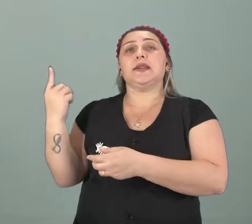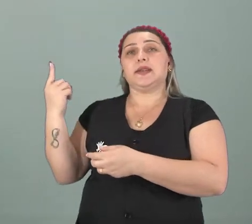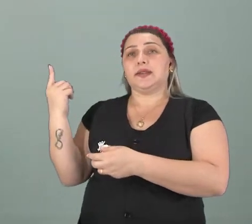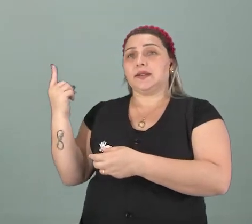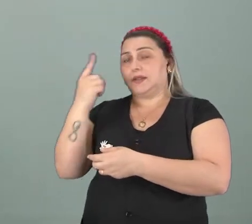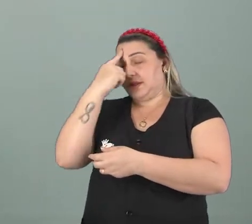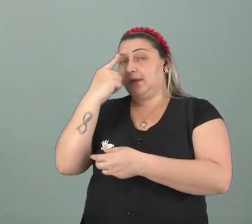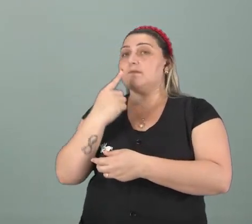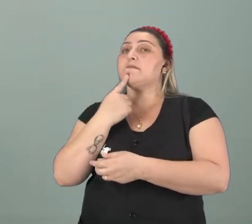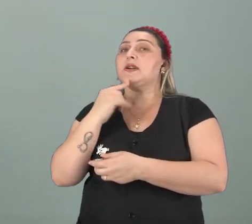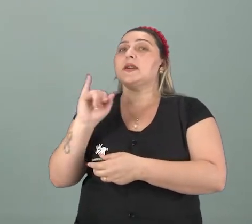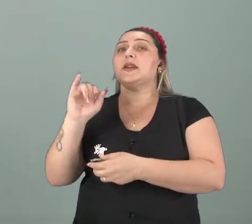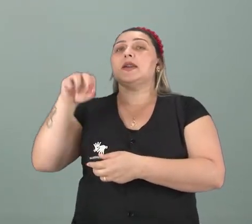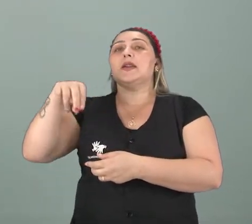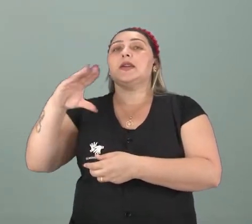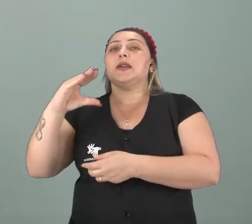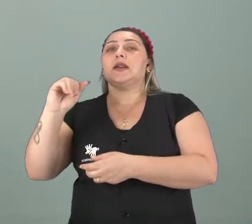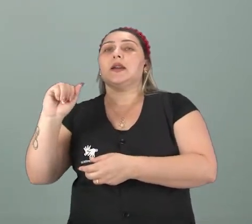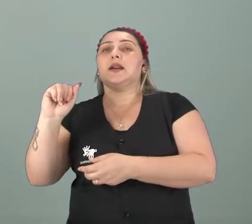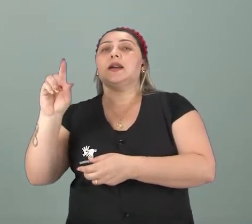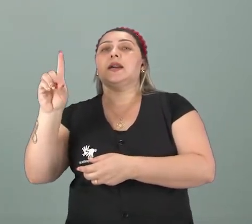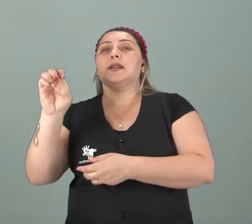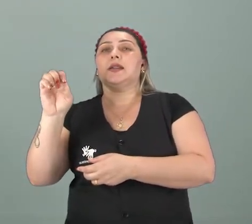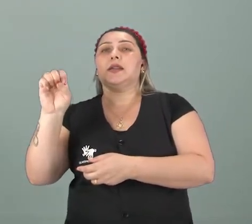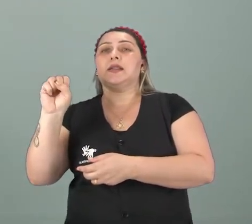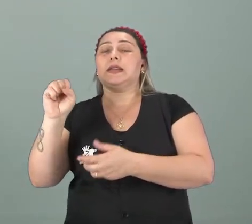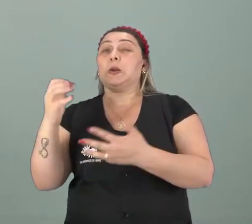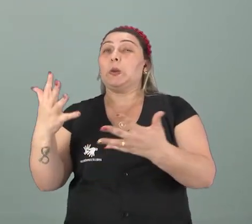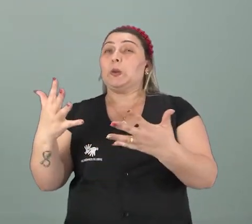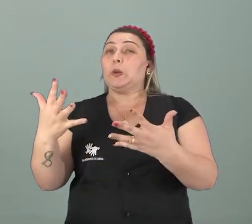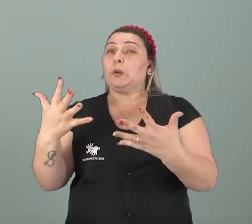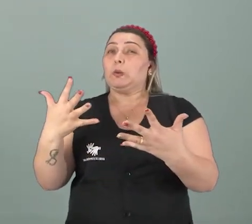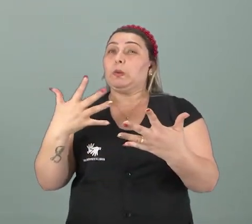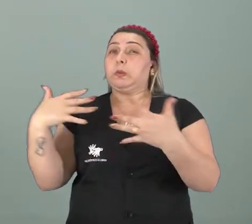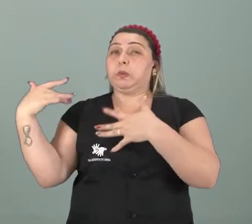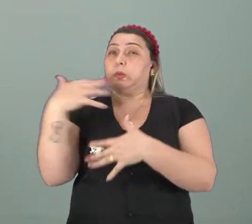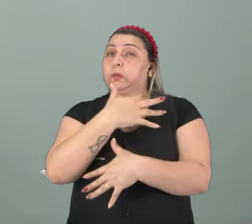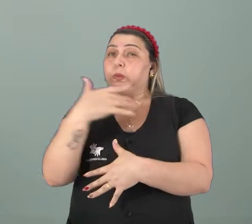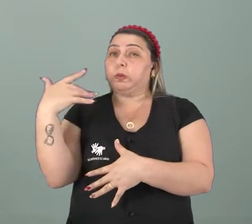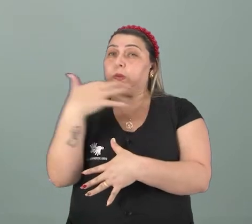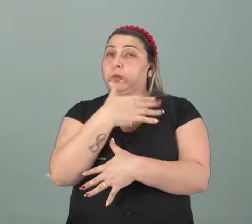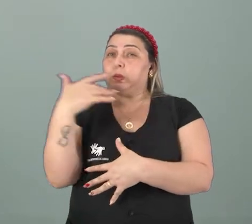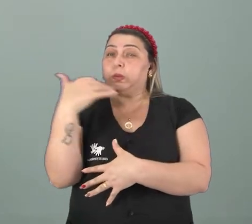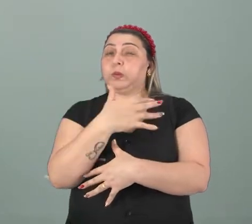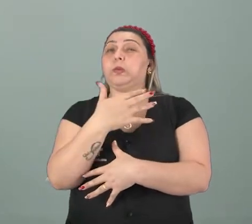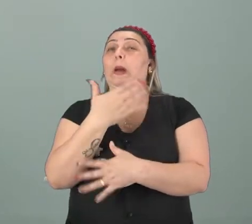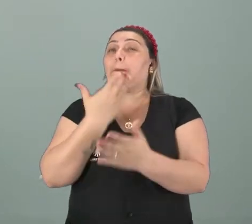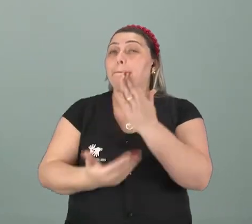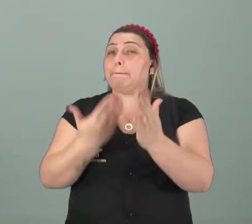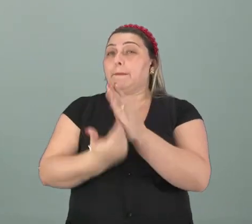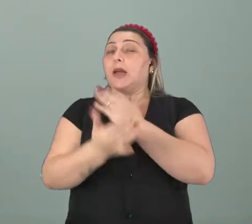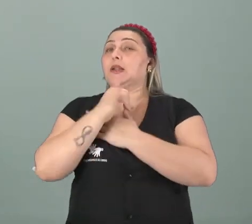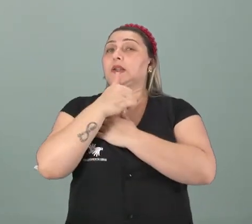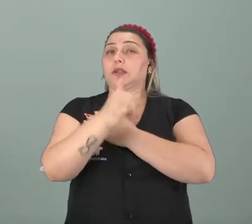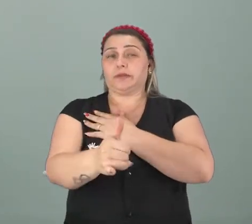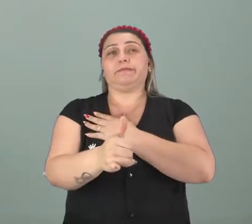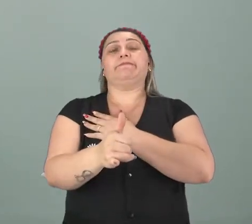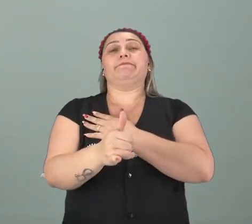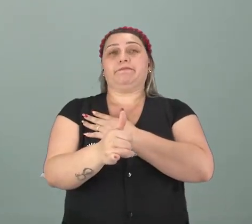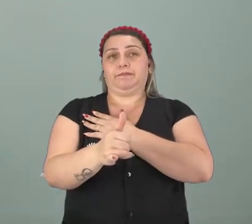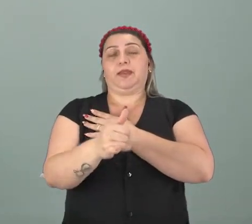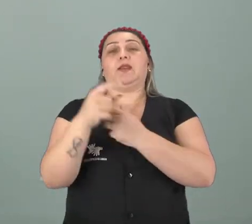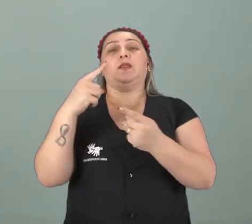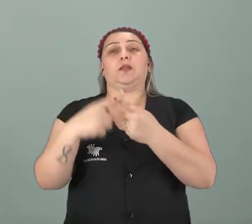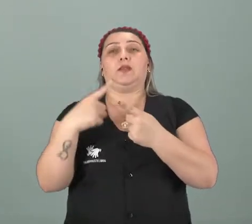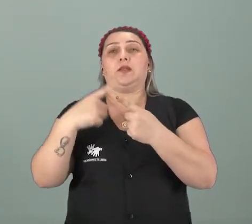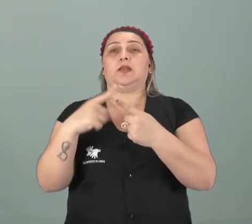que esquenta demais para iluminar os ambientes. Esse tipo de lâmpada, ele desperdiça muita energia elétrica, né? Ele faz